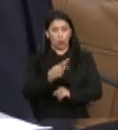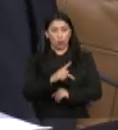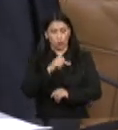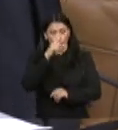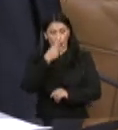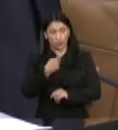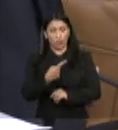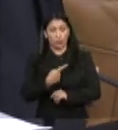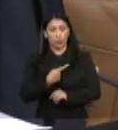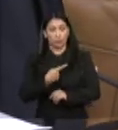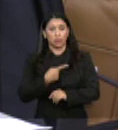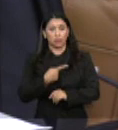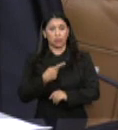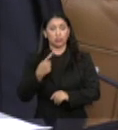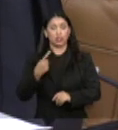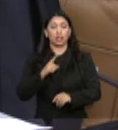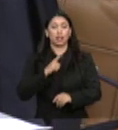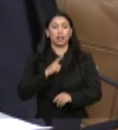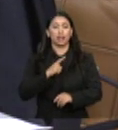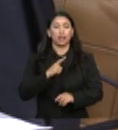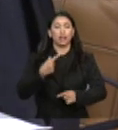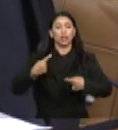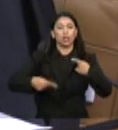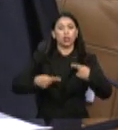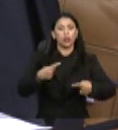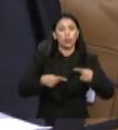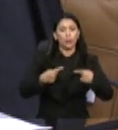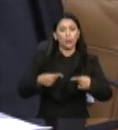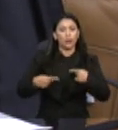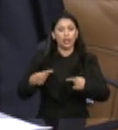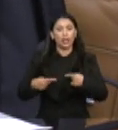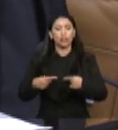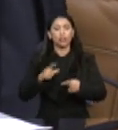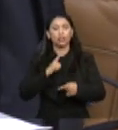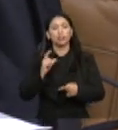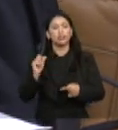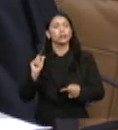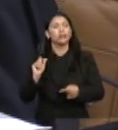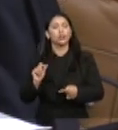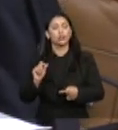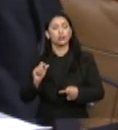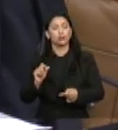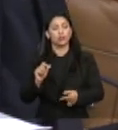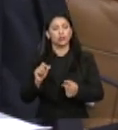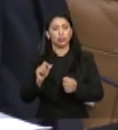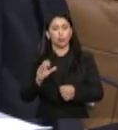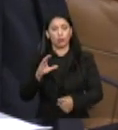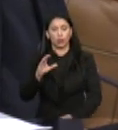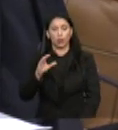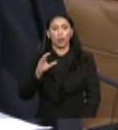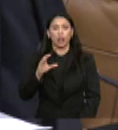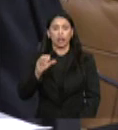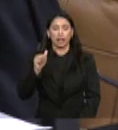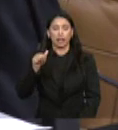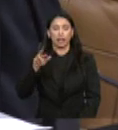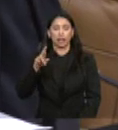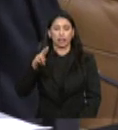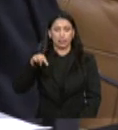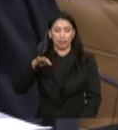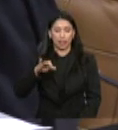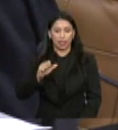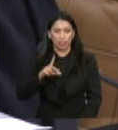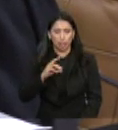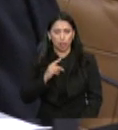filológica e jurídica entre Rui e Carneiro Ribeiro a partir do anti-projeto de Beviláqua para